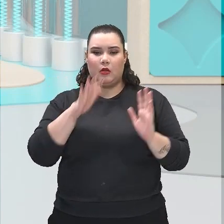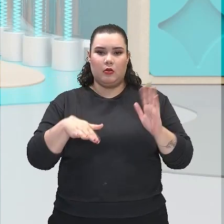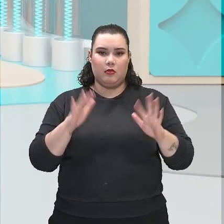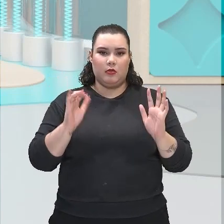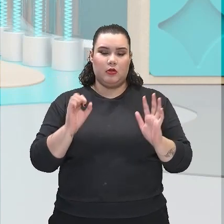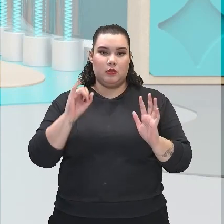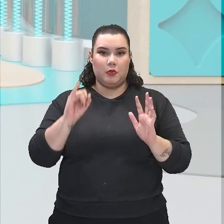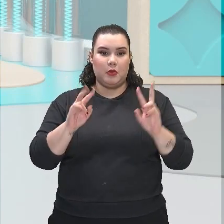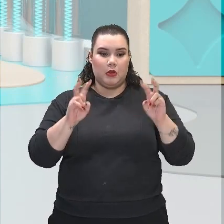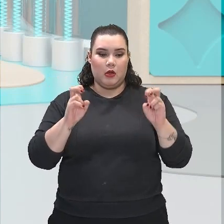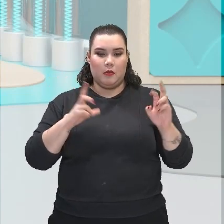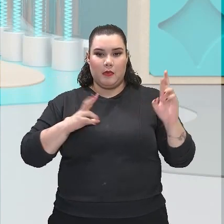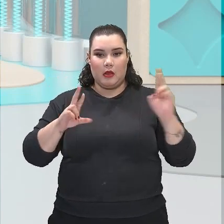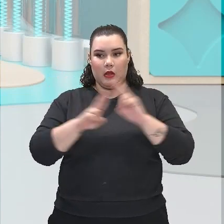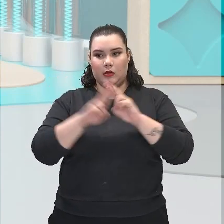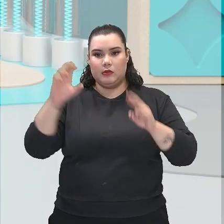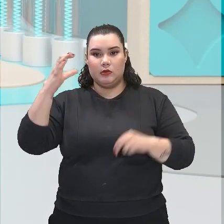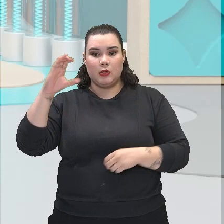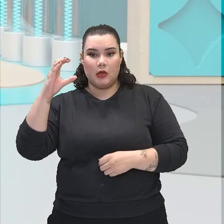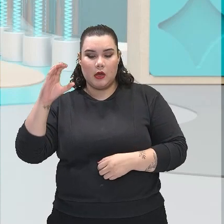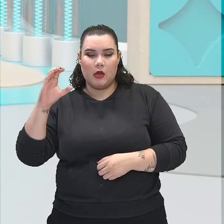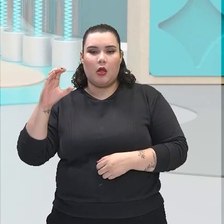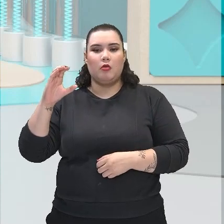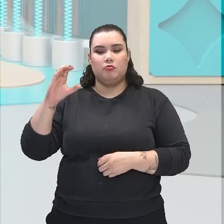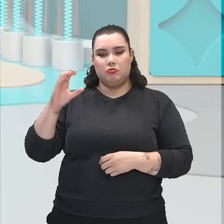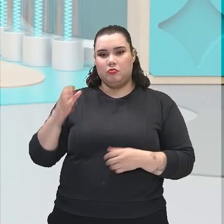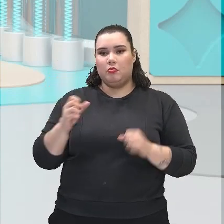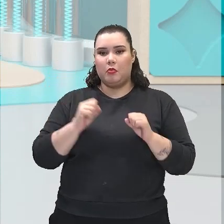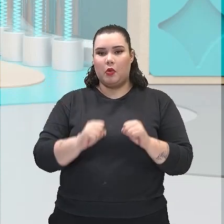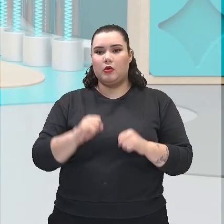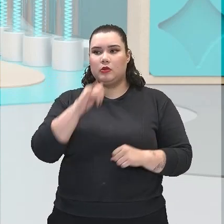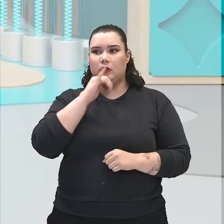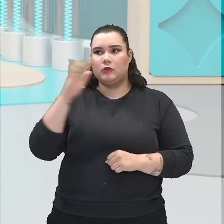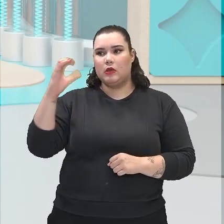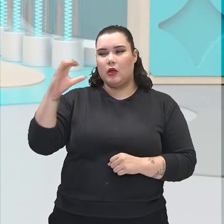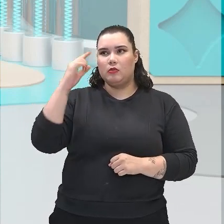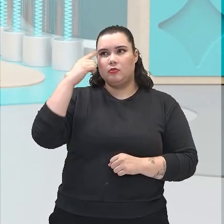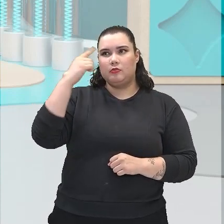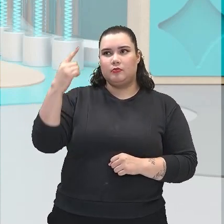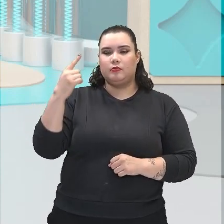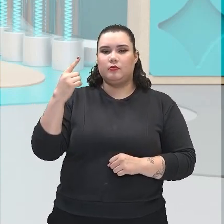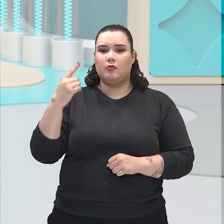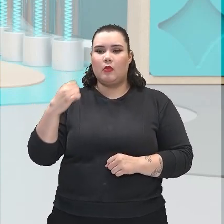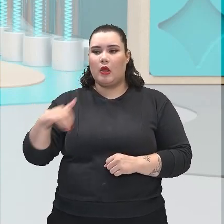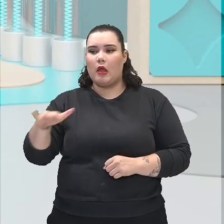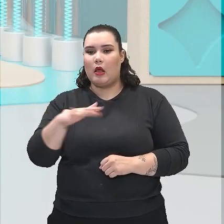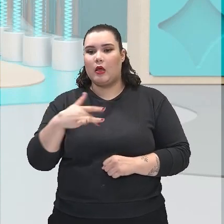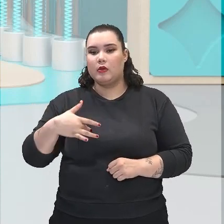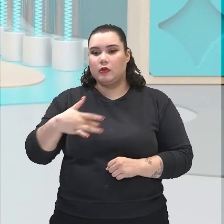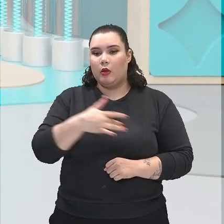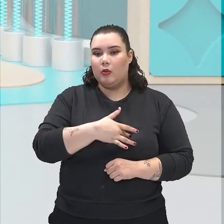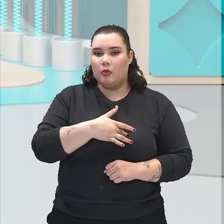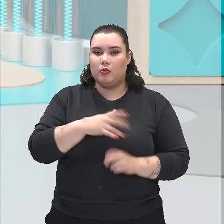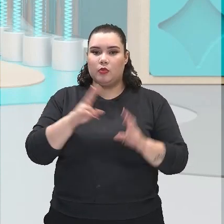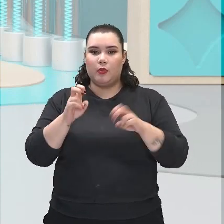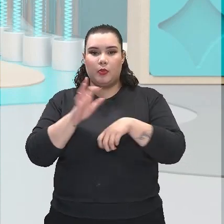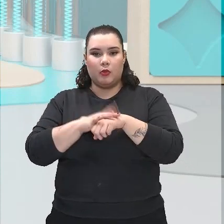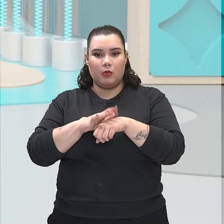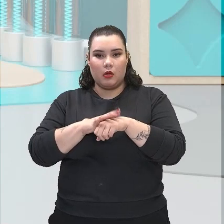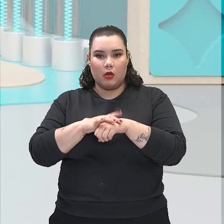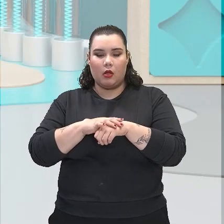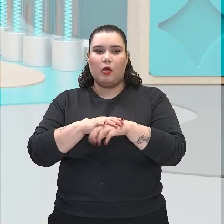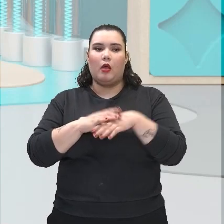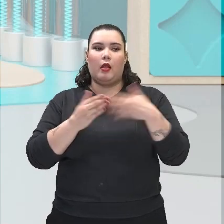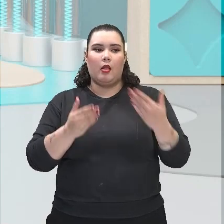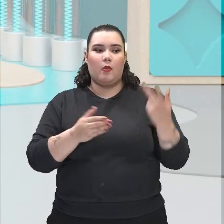for relacionado à ciência, eu posso, a ciência, vamos pensar, na área da saúde, estou falando sobre uma doença, eu posso trazer